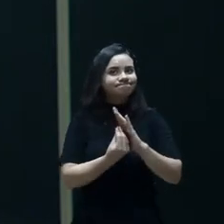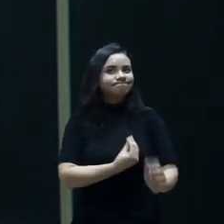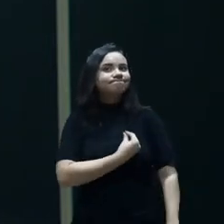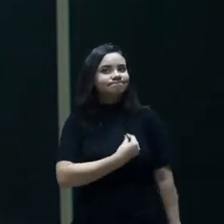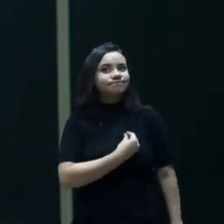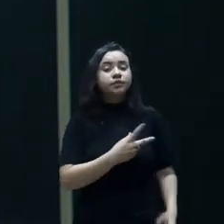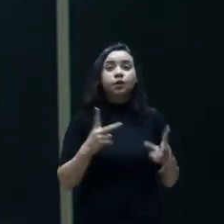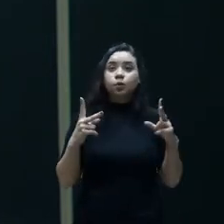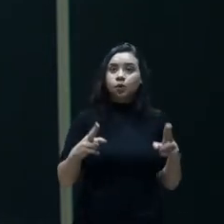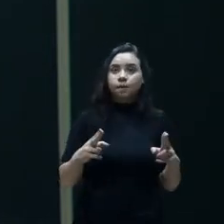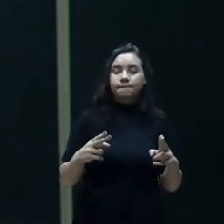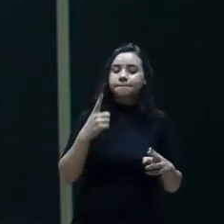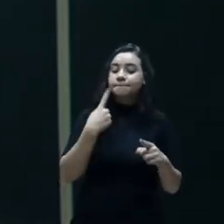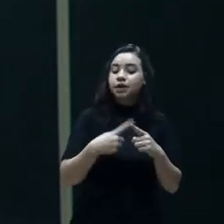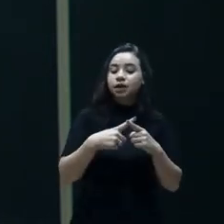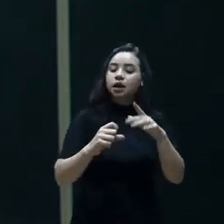Ele cresce,